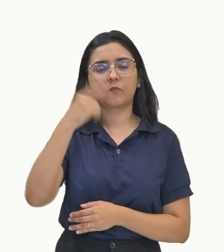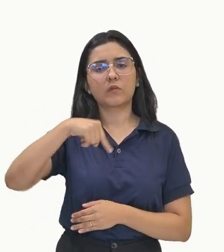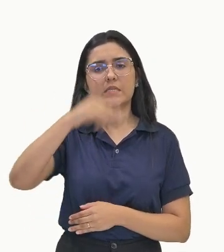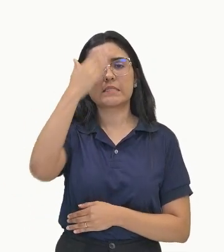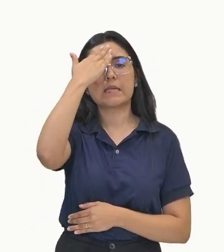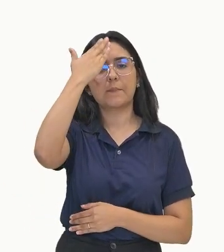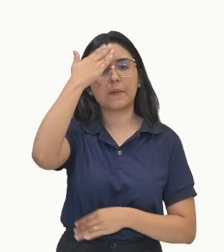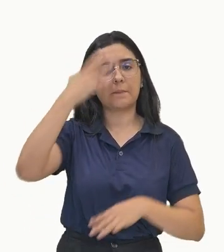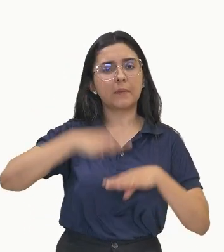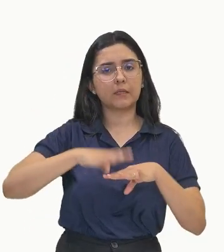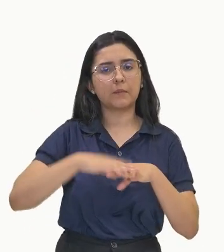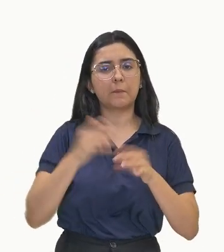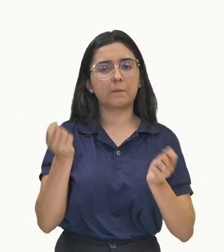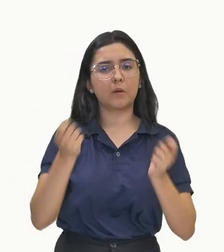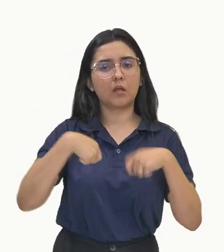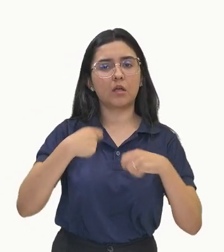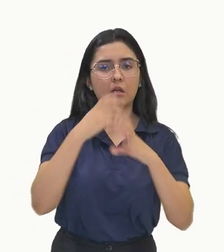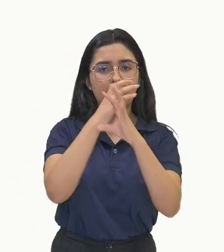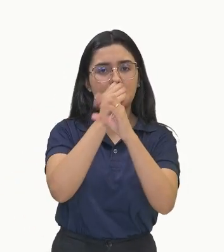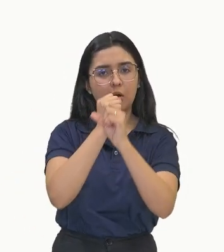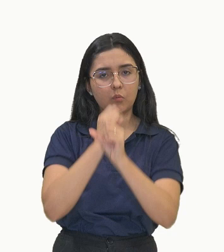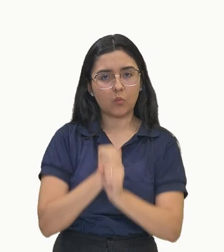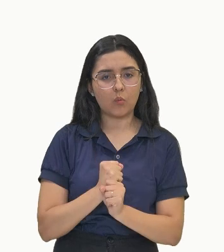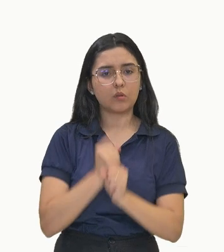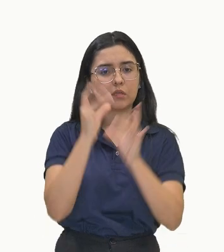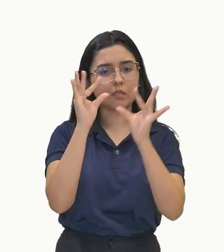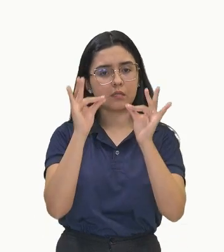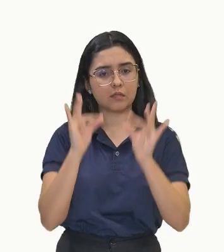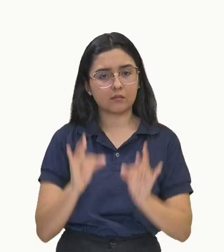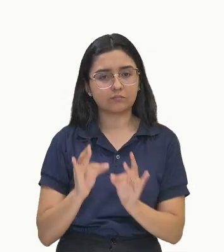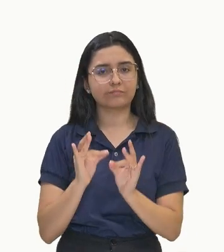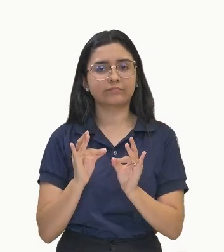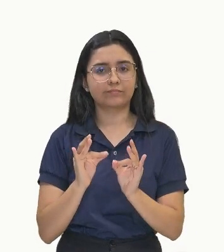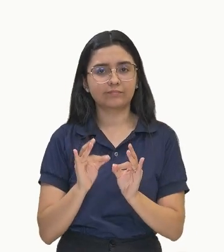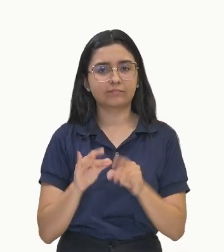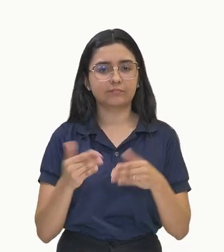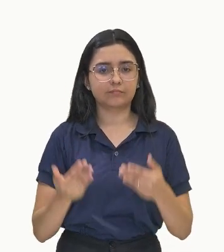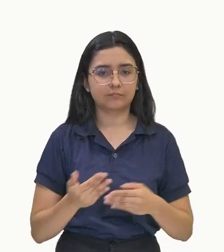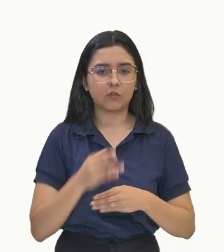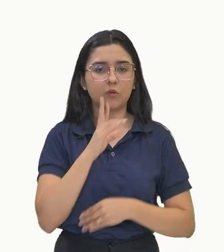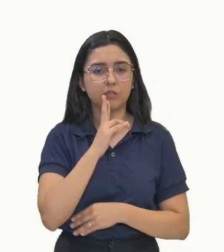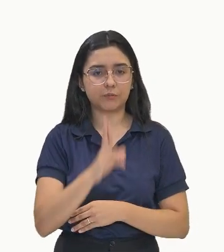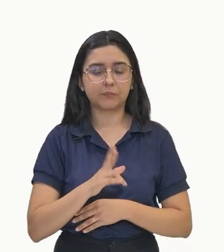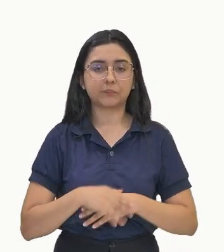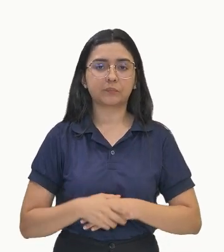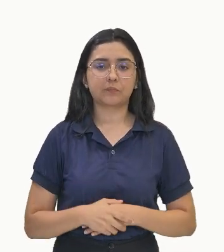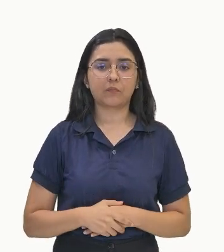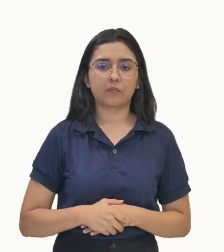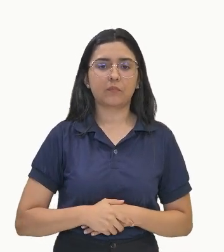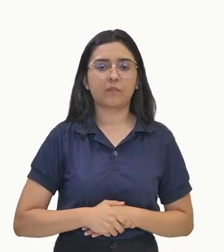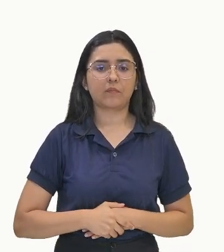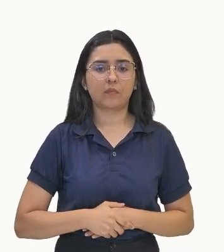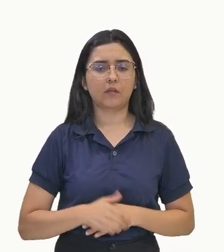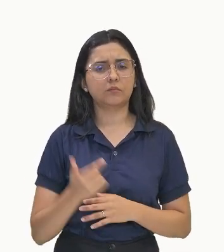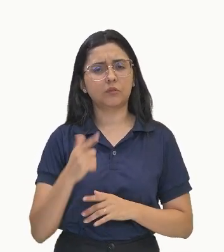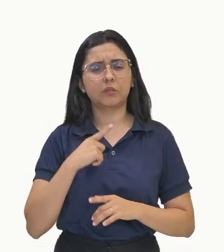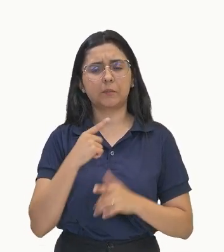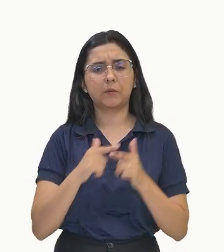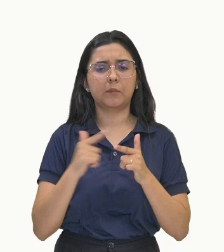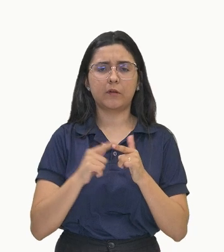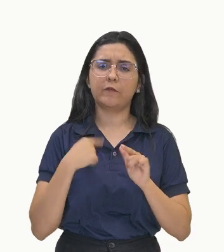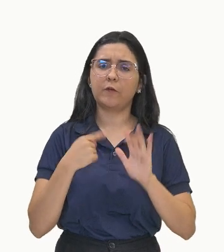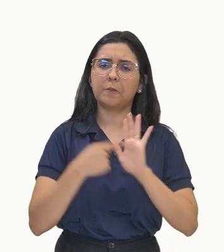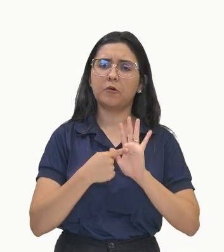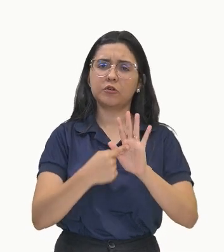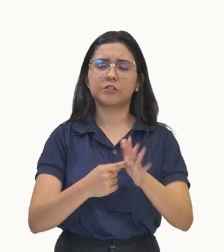a matemática para fazer este tipo de cálculo, tá? Do rendimento. Mas não tem problema. Eu vou mostrando